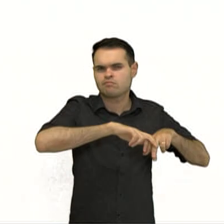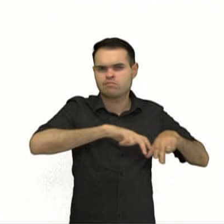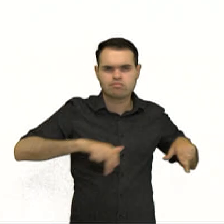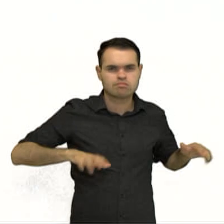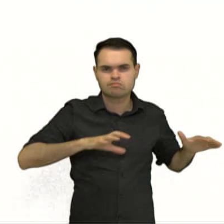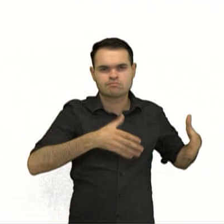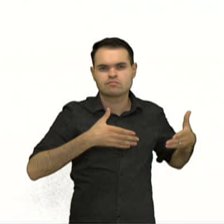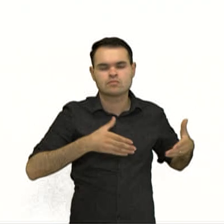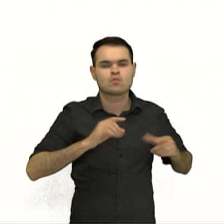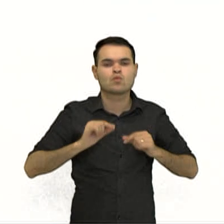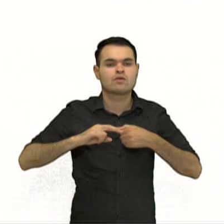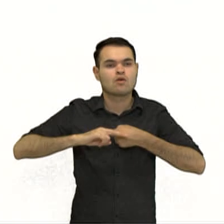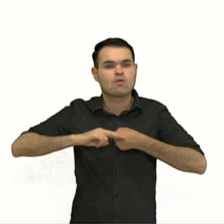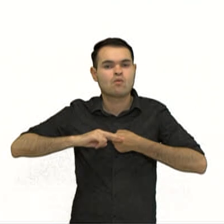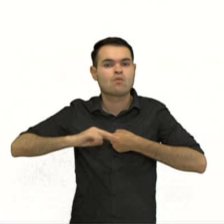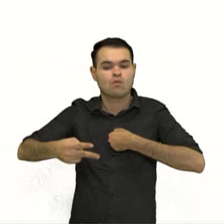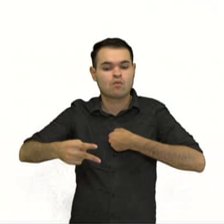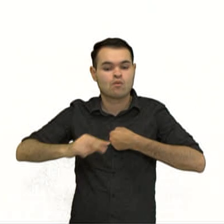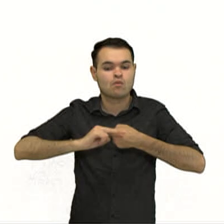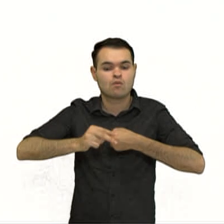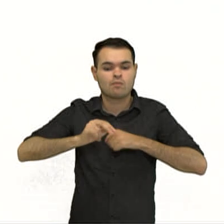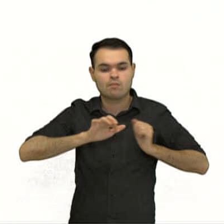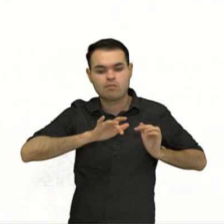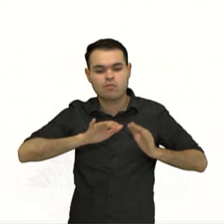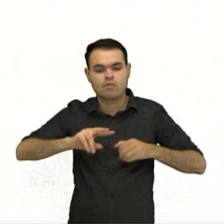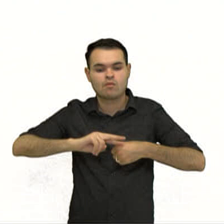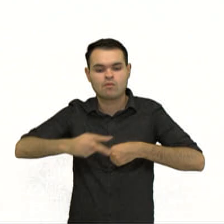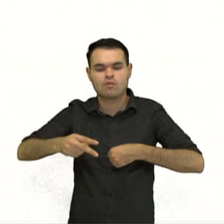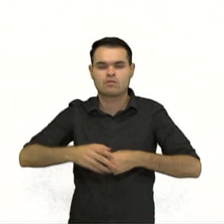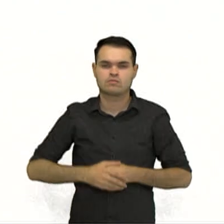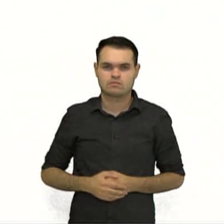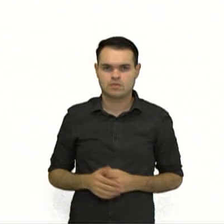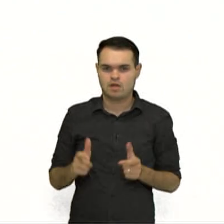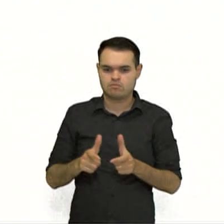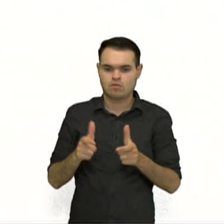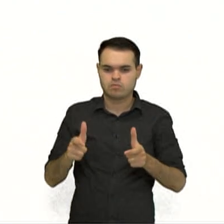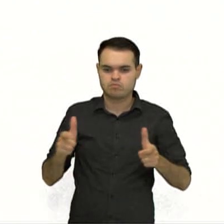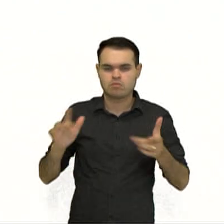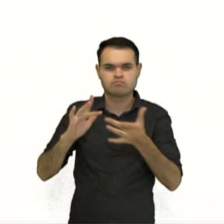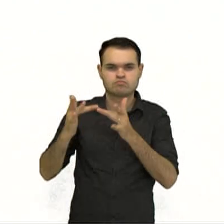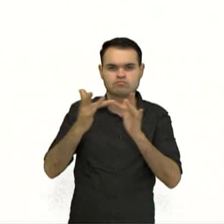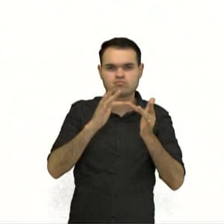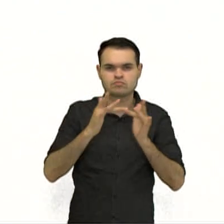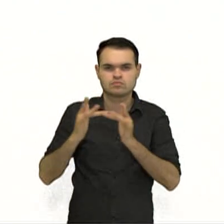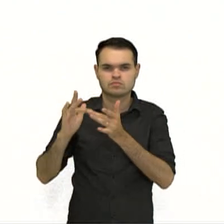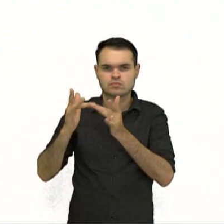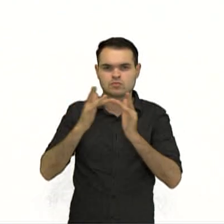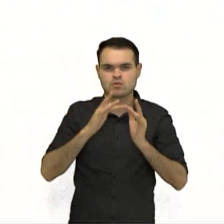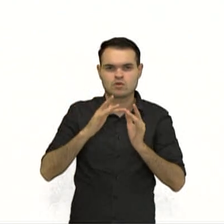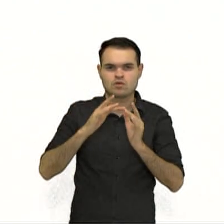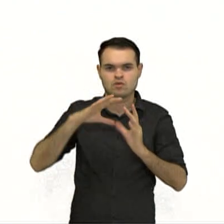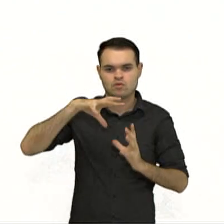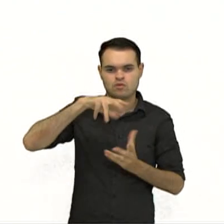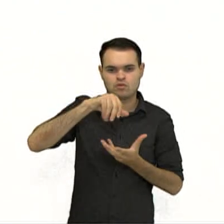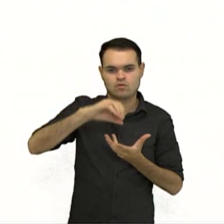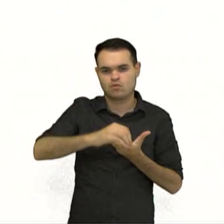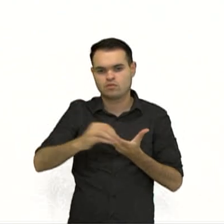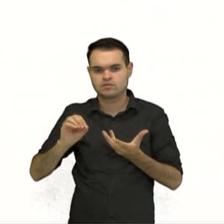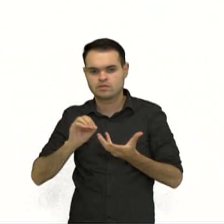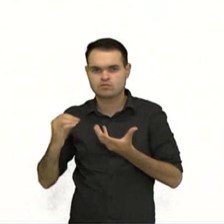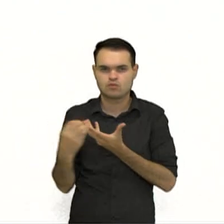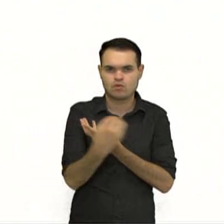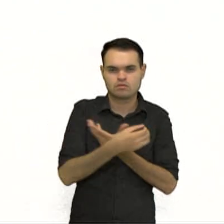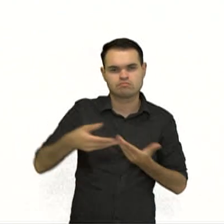quais as consequências desse movimento, né? O aumento do comércio entre o Ocidente e o Oriente, né? E entre